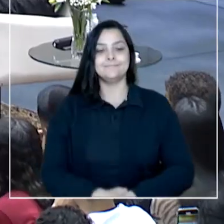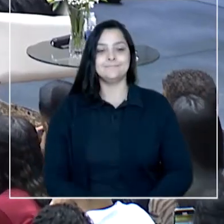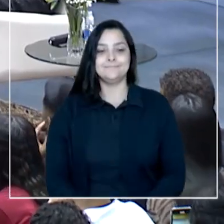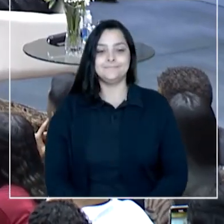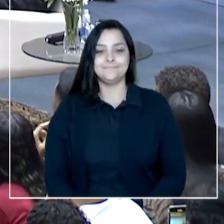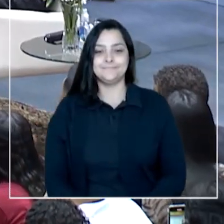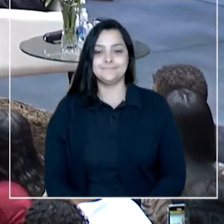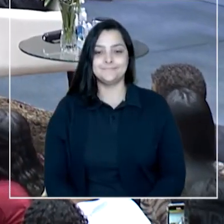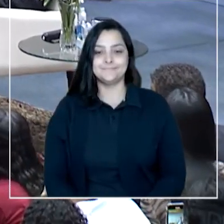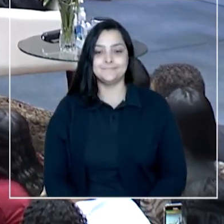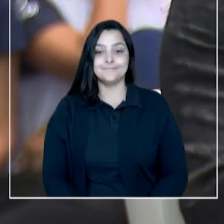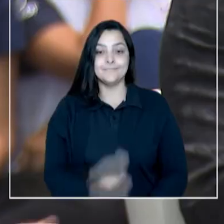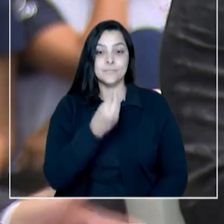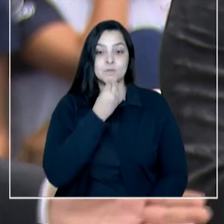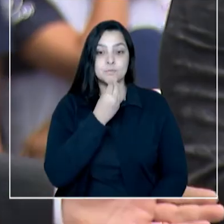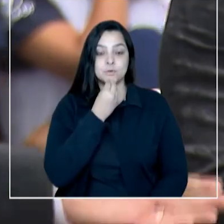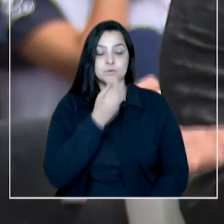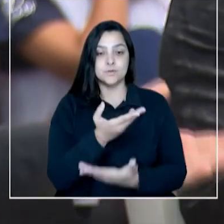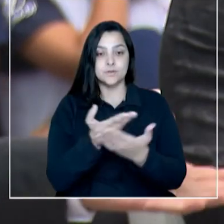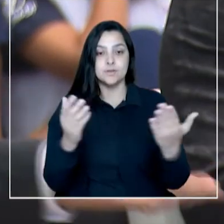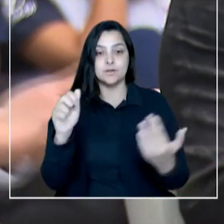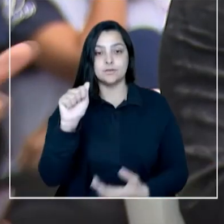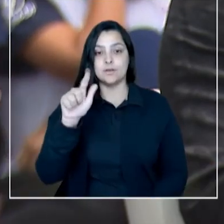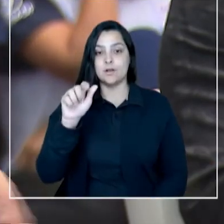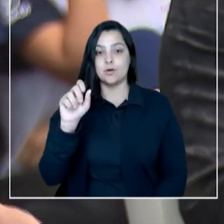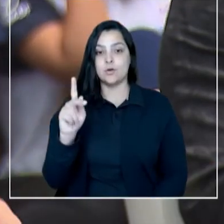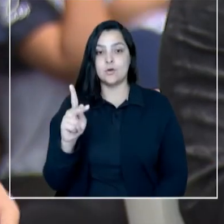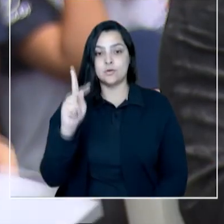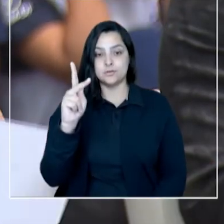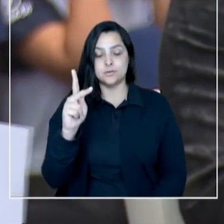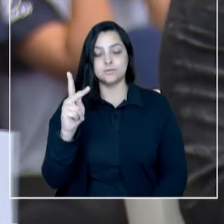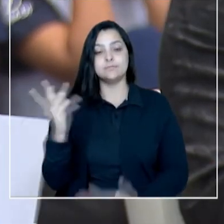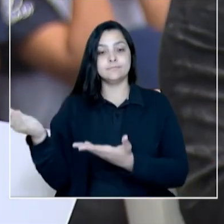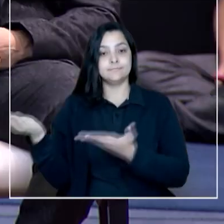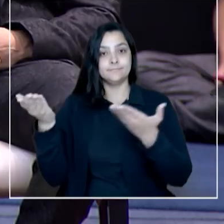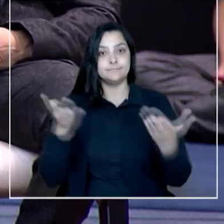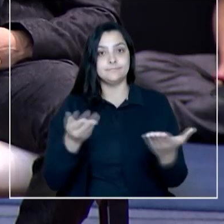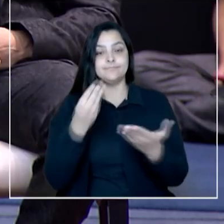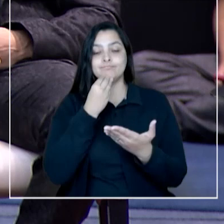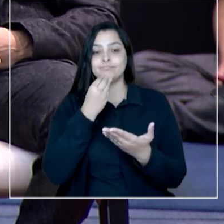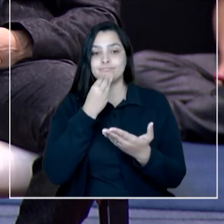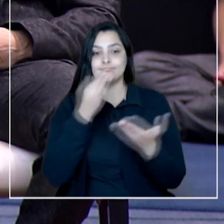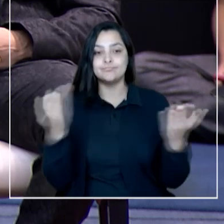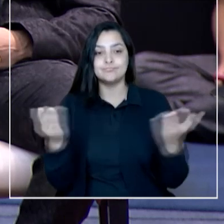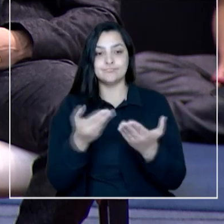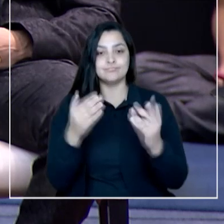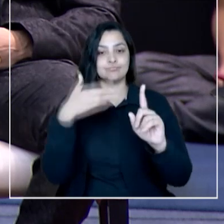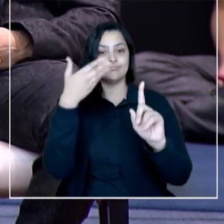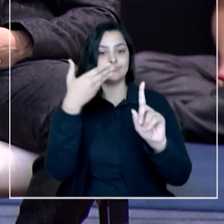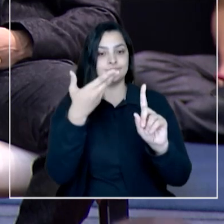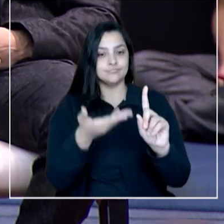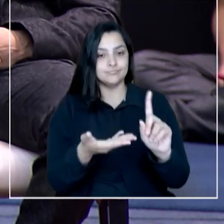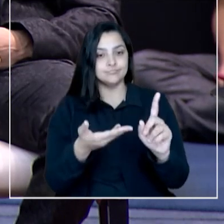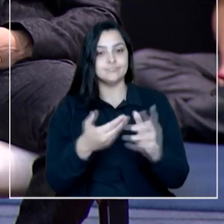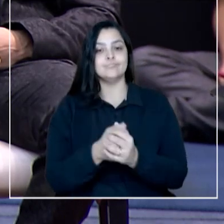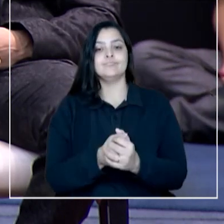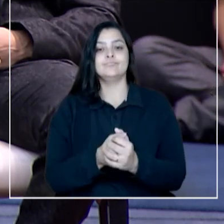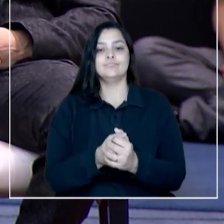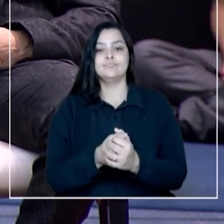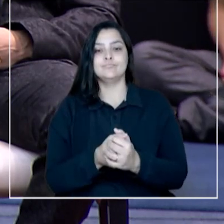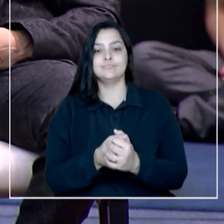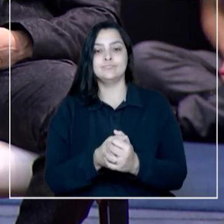Essa oportunidade, Alok, que você muito generosamente nos dá de homenageá-lo,